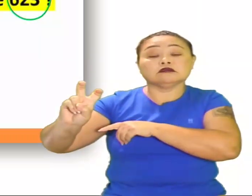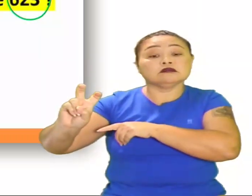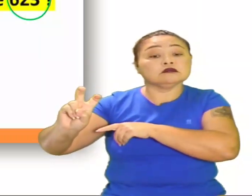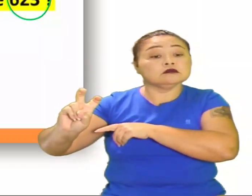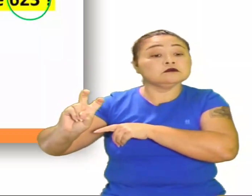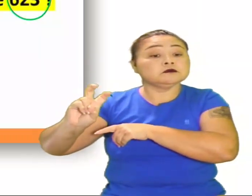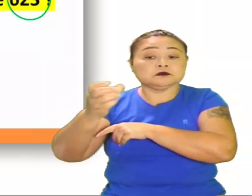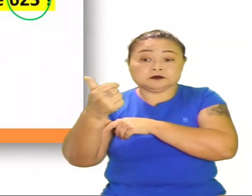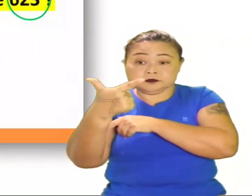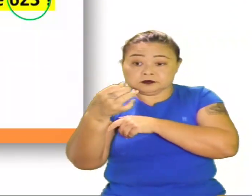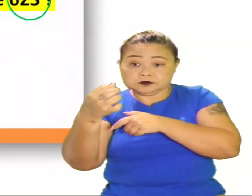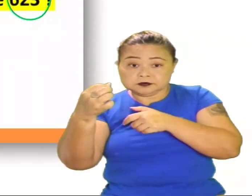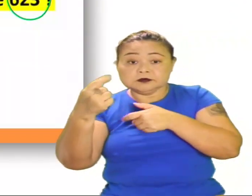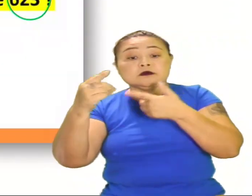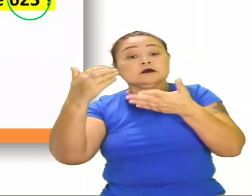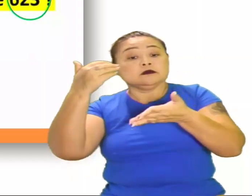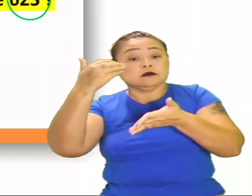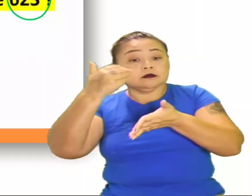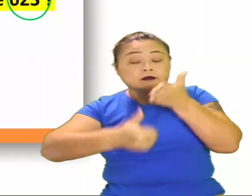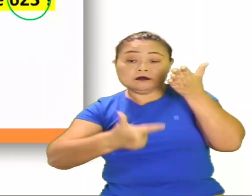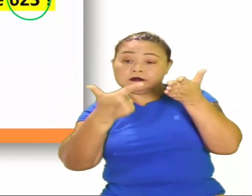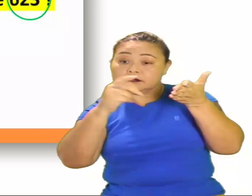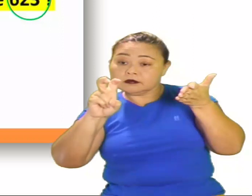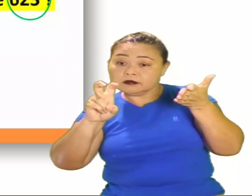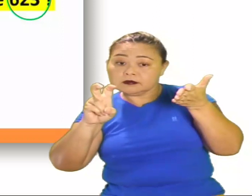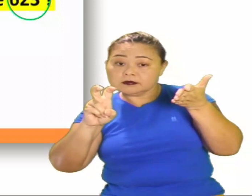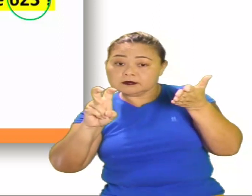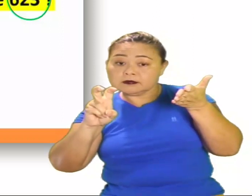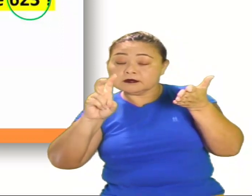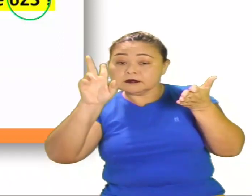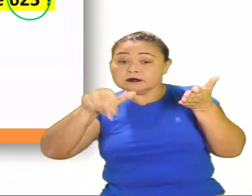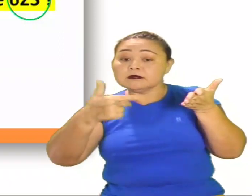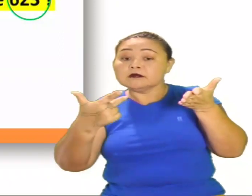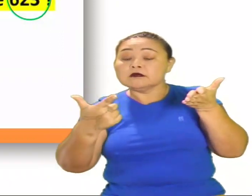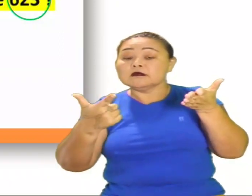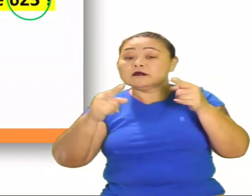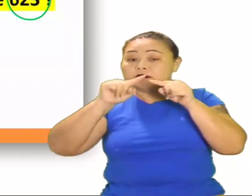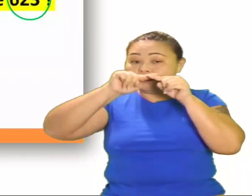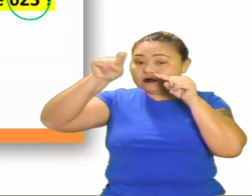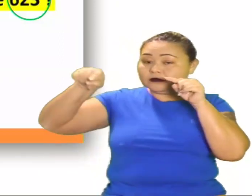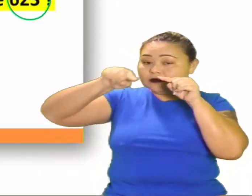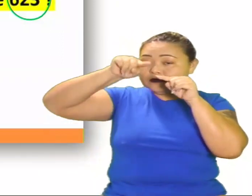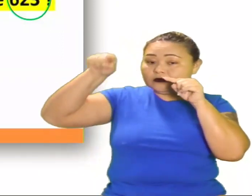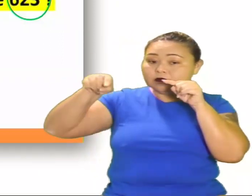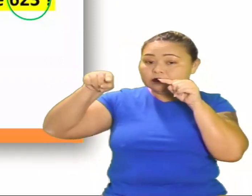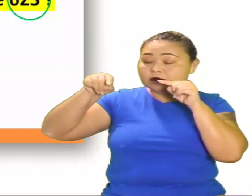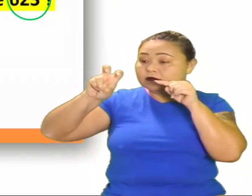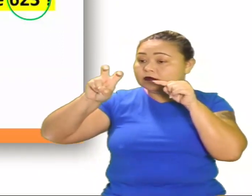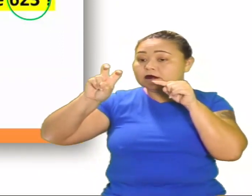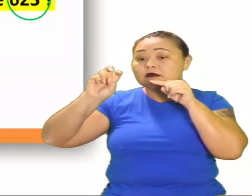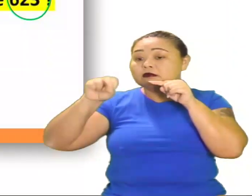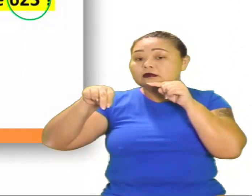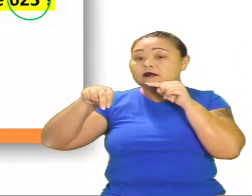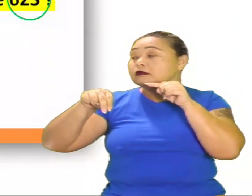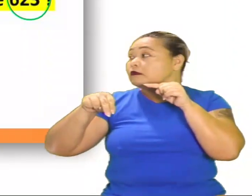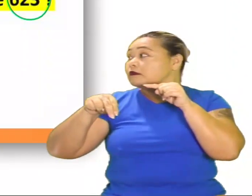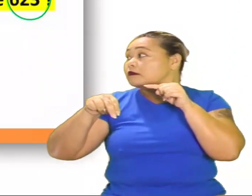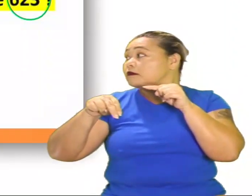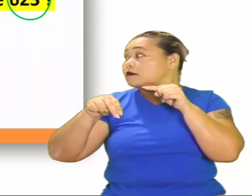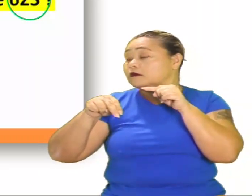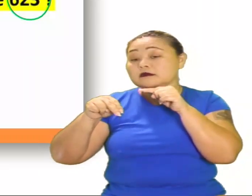5. 620 tira 25 vai ser igual o nosso chuveirinho aqui, ó. Tan.